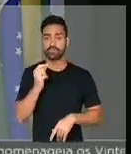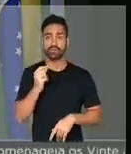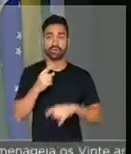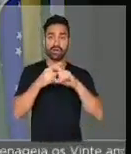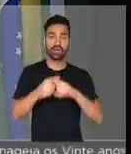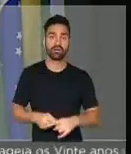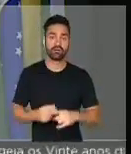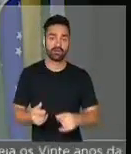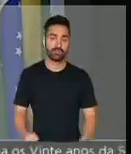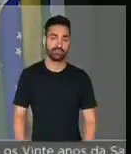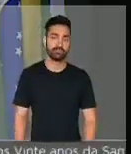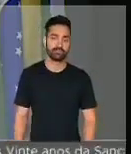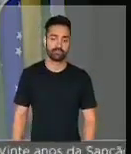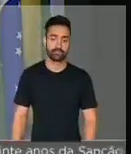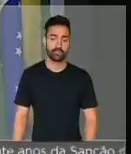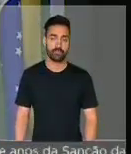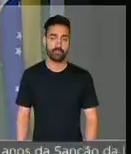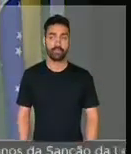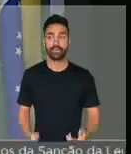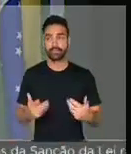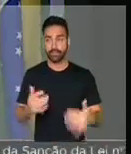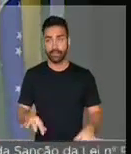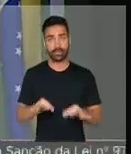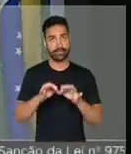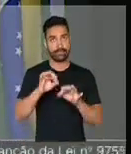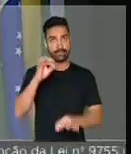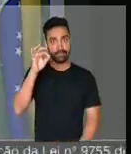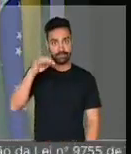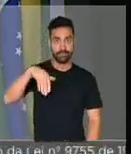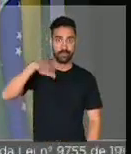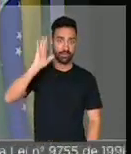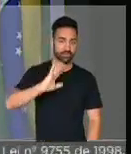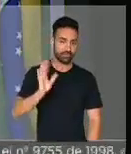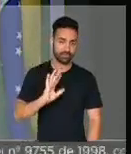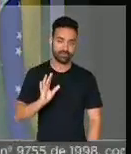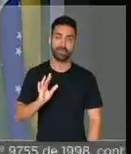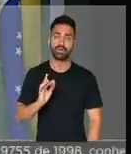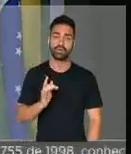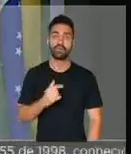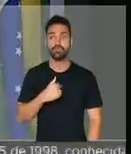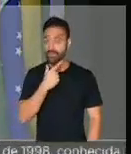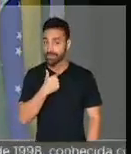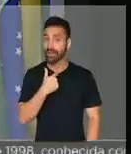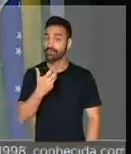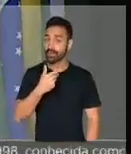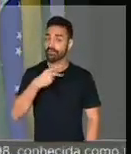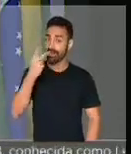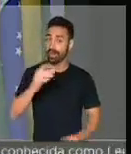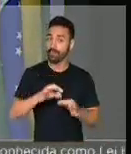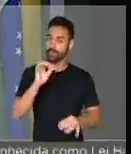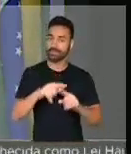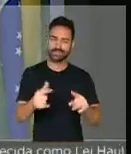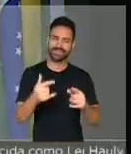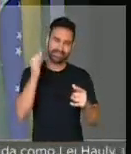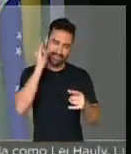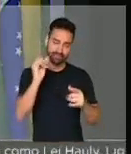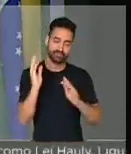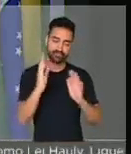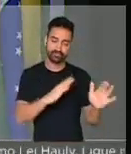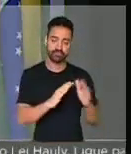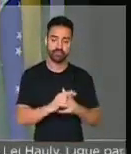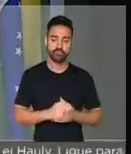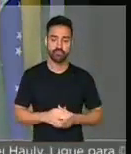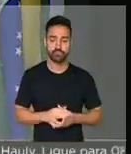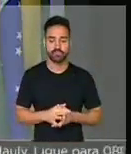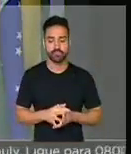concorrência. Para não me alongar mais, meu caro presidente Lippe, teria muito mais a dizer nesse momento. O